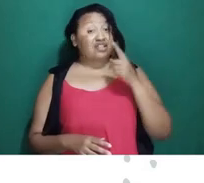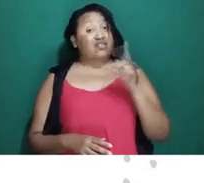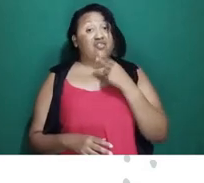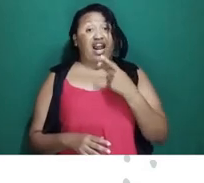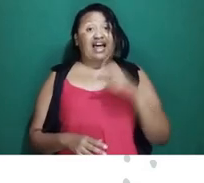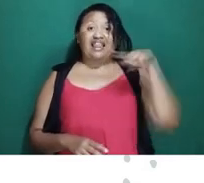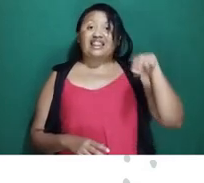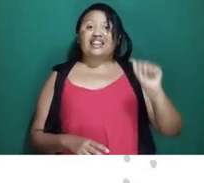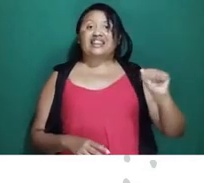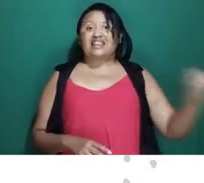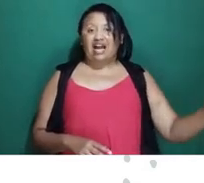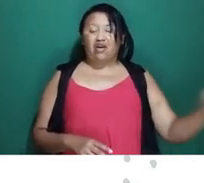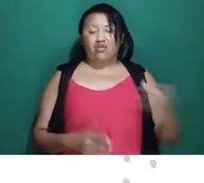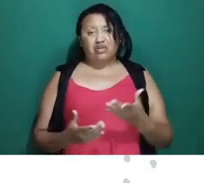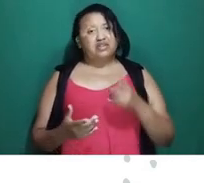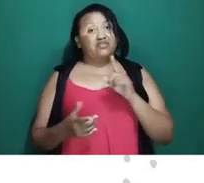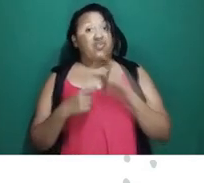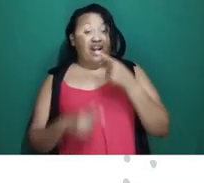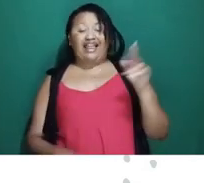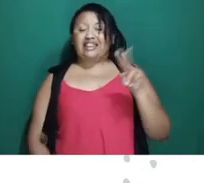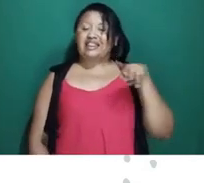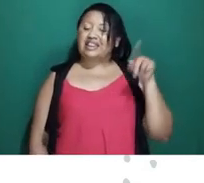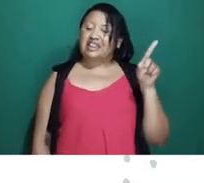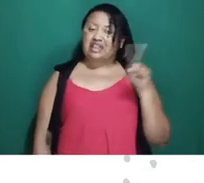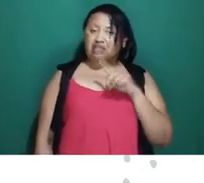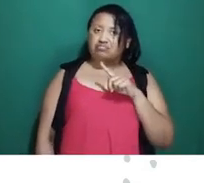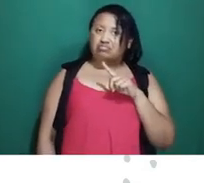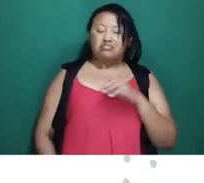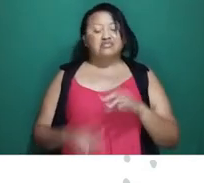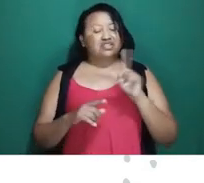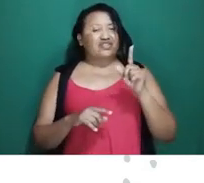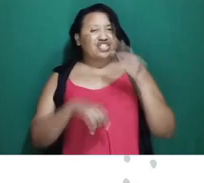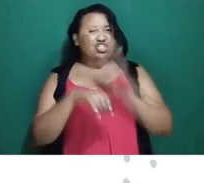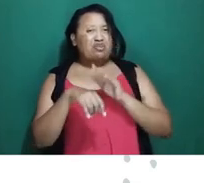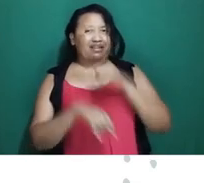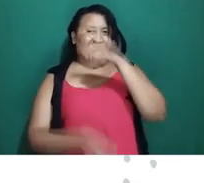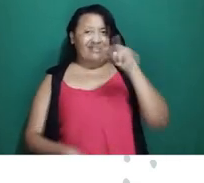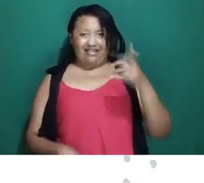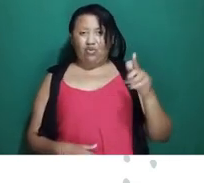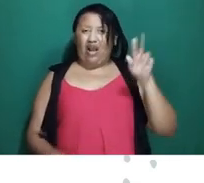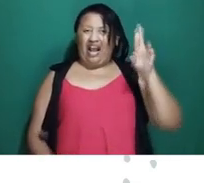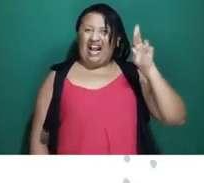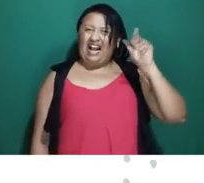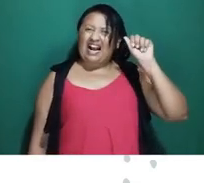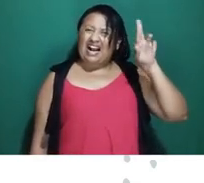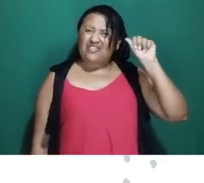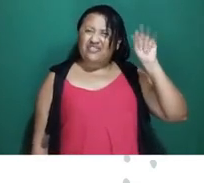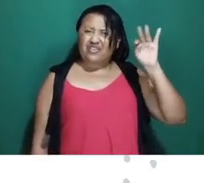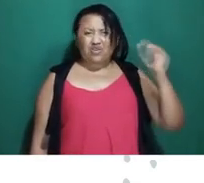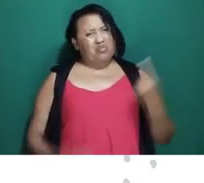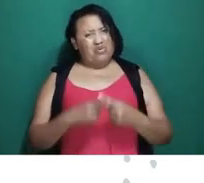preciso nasalizar aquilo ali a gente não vai chamar de acento gráfico porque um dia